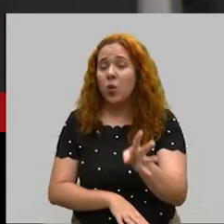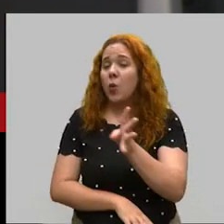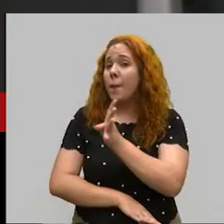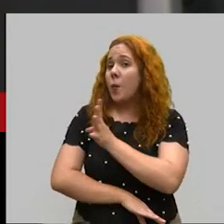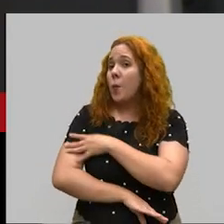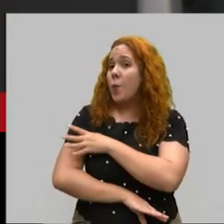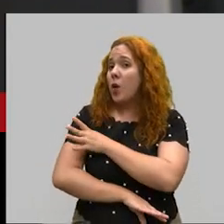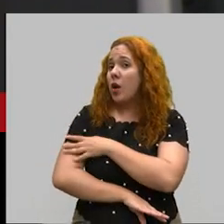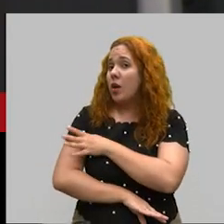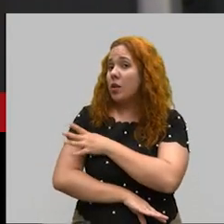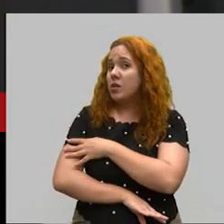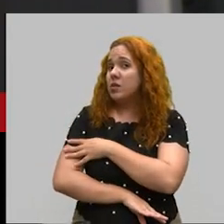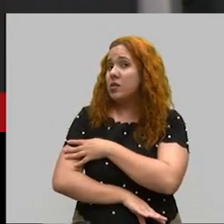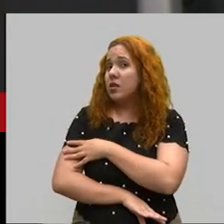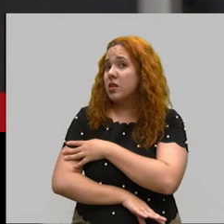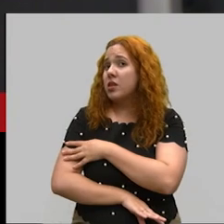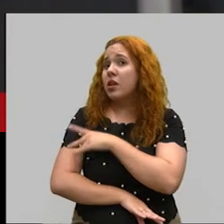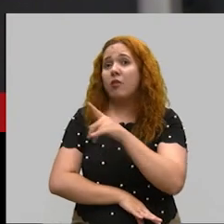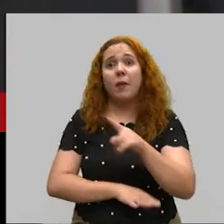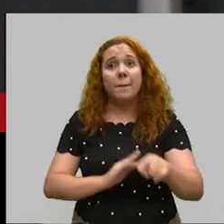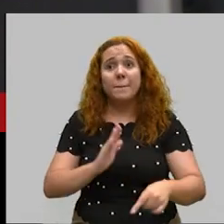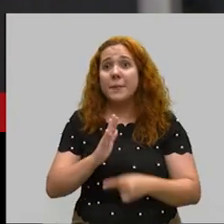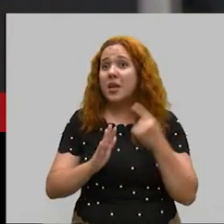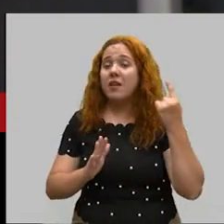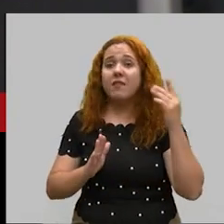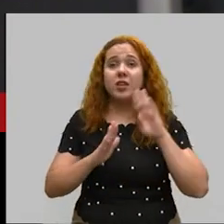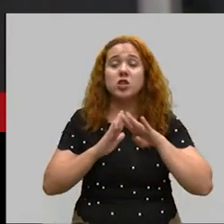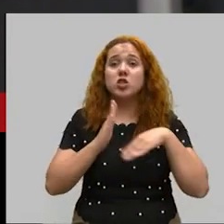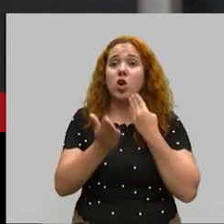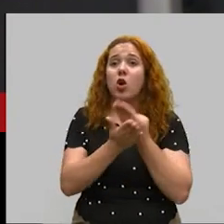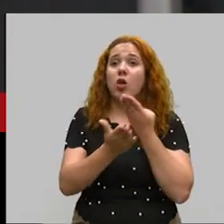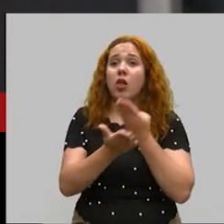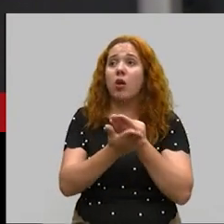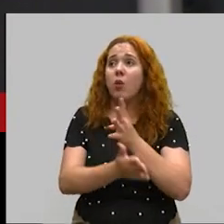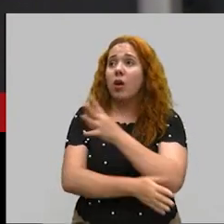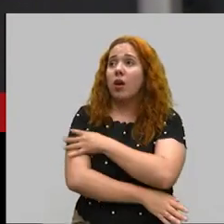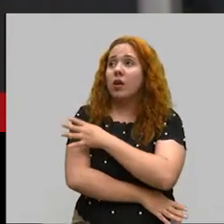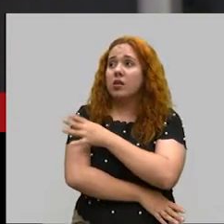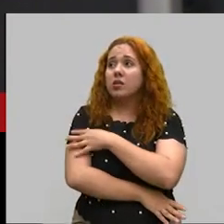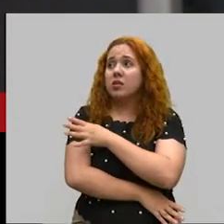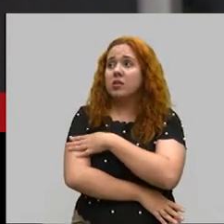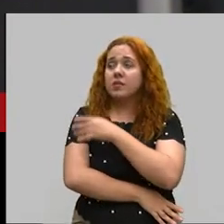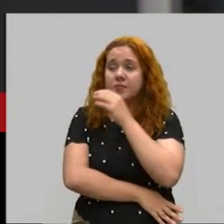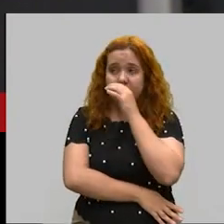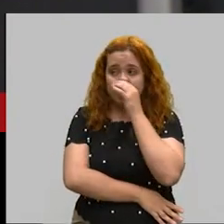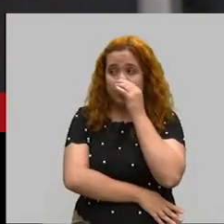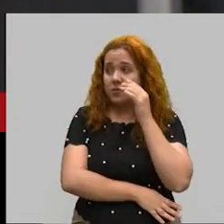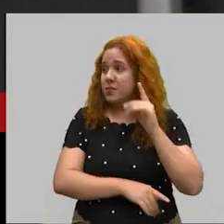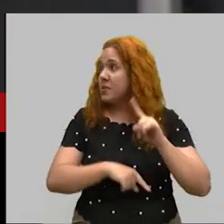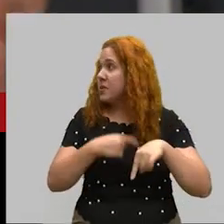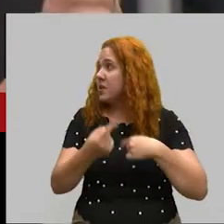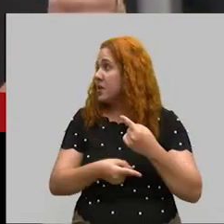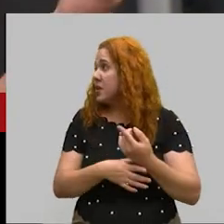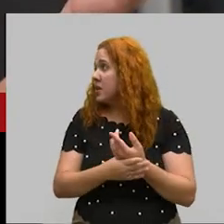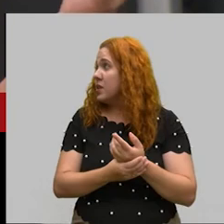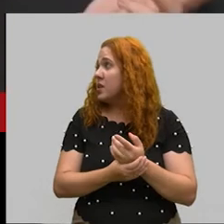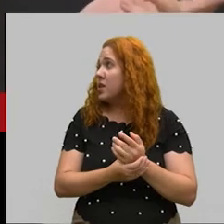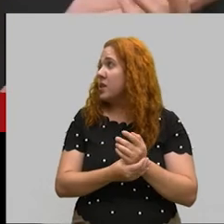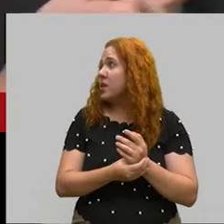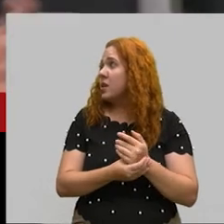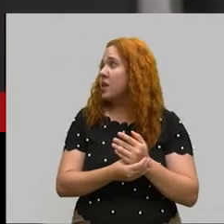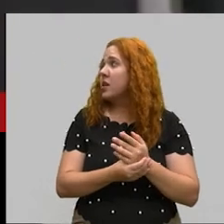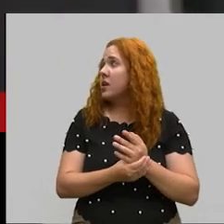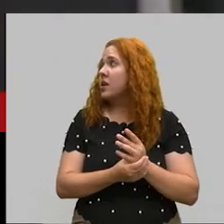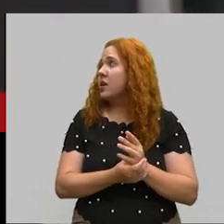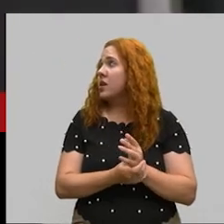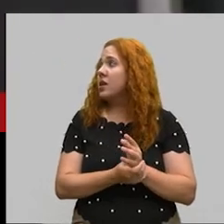foi o primeiro ano que teve quarta série na nossa escola lá da nos comunidade depois a gente tinha que andar 10 km para poder